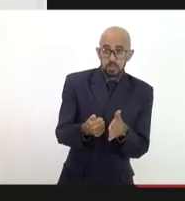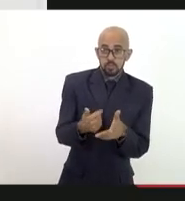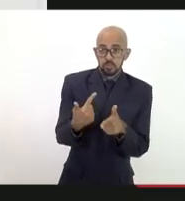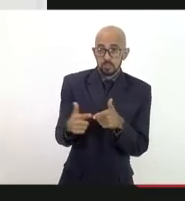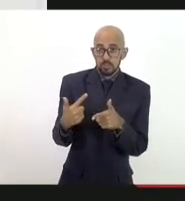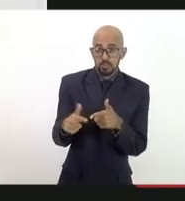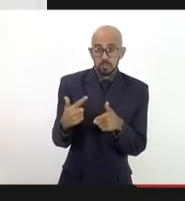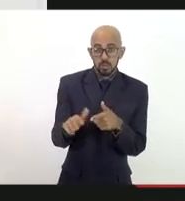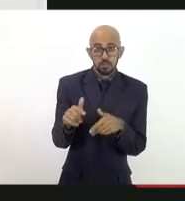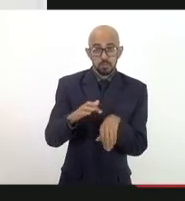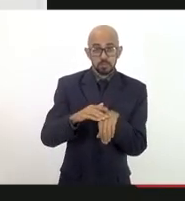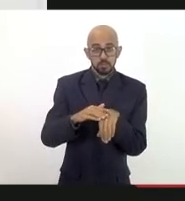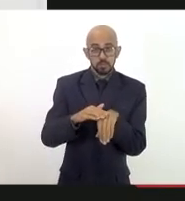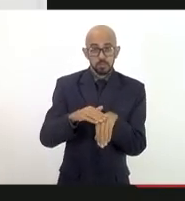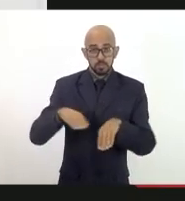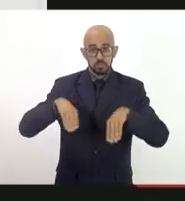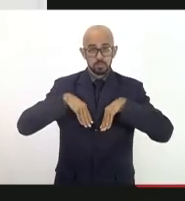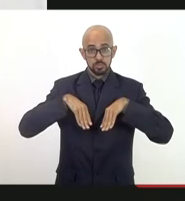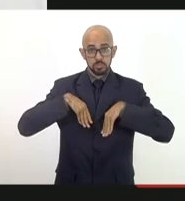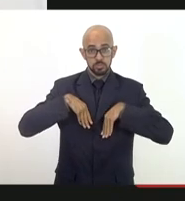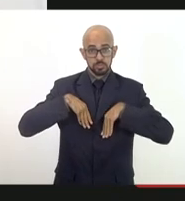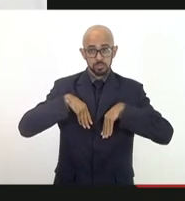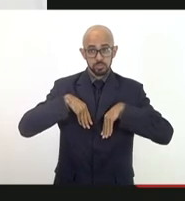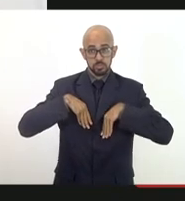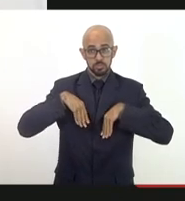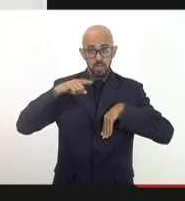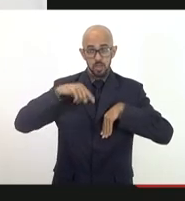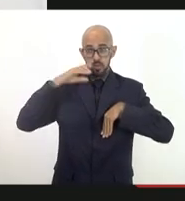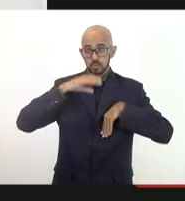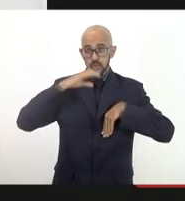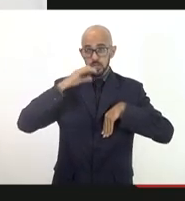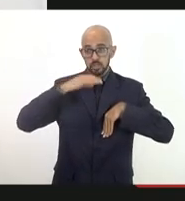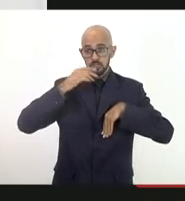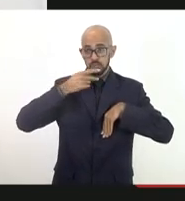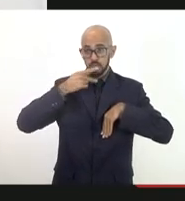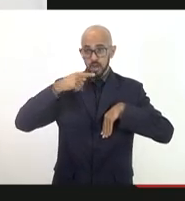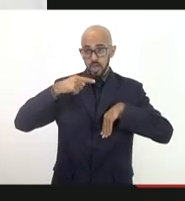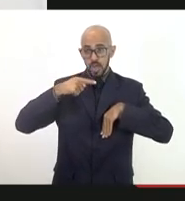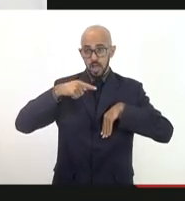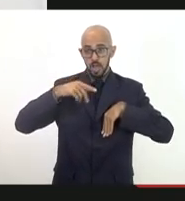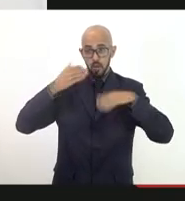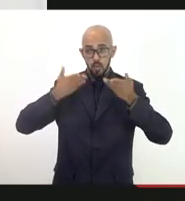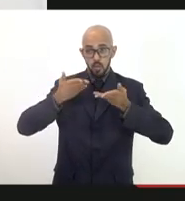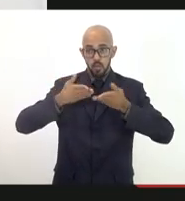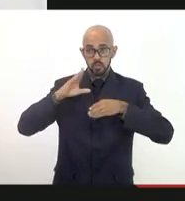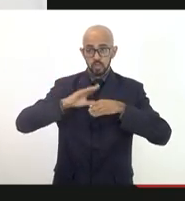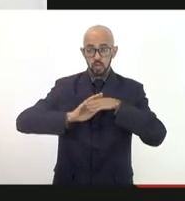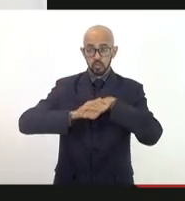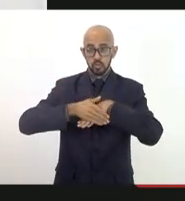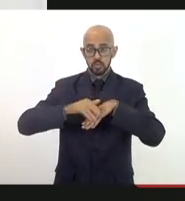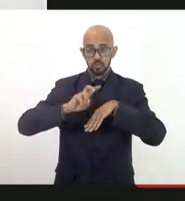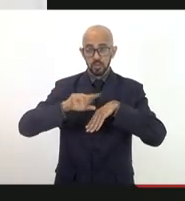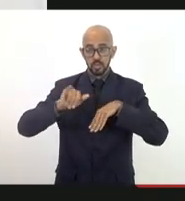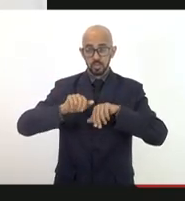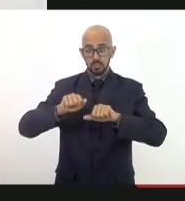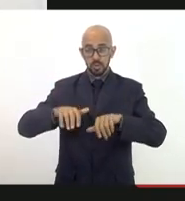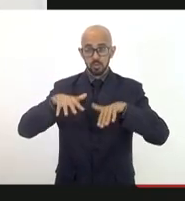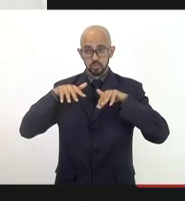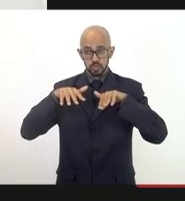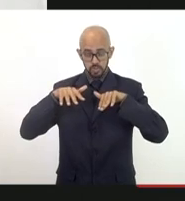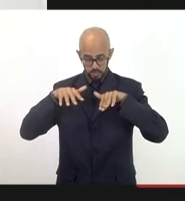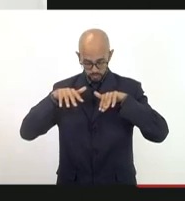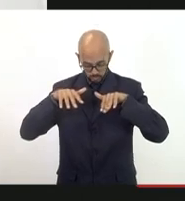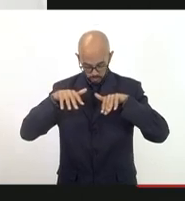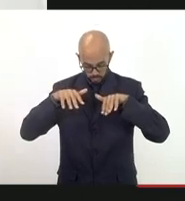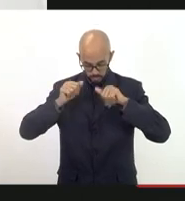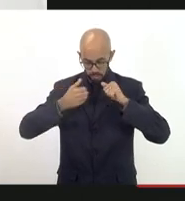diferentes áreas da cidade do Rio de Janeiro e também do Estado. Então, é urgente falar disso. Hoje à noite vai ter uma audiência, o vereador Paulo Pinheiro mencionou isso anteriormente, vai ter uma